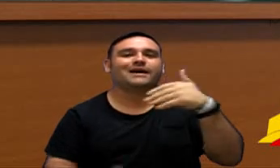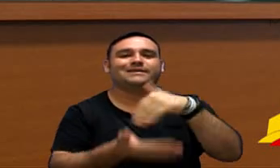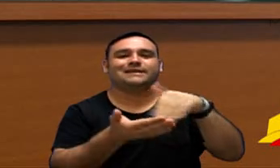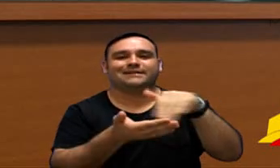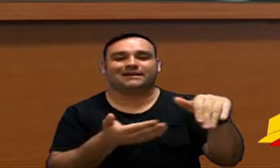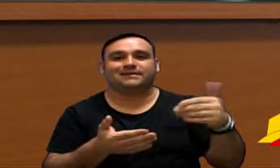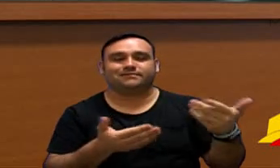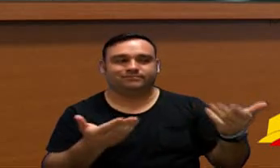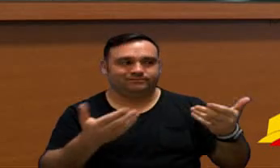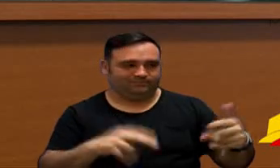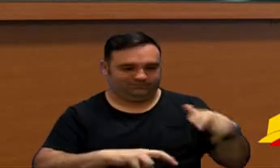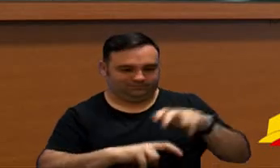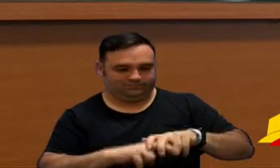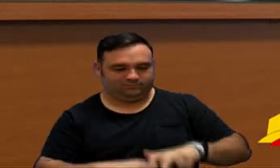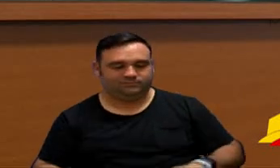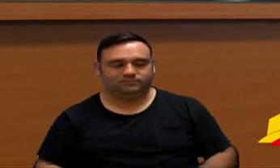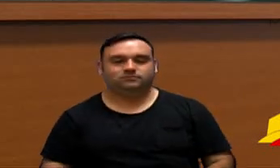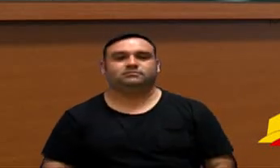compor a mesa principal.